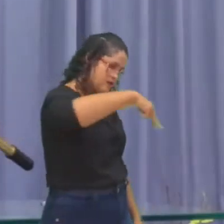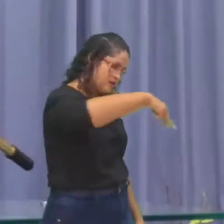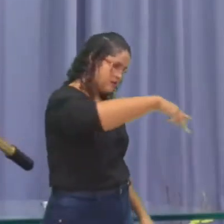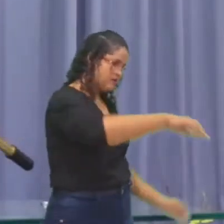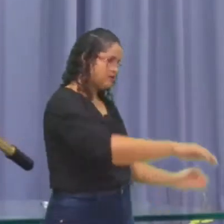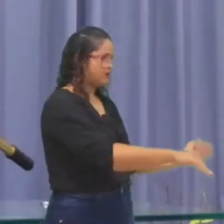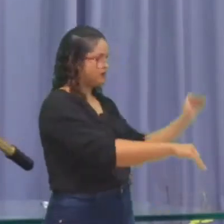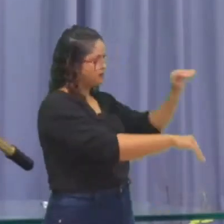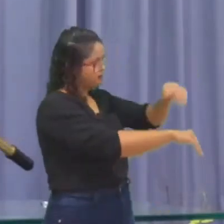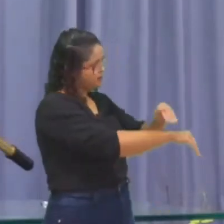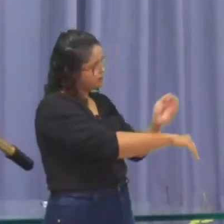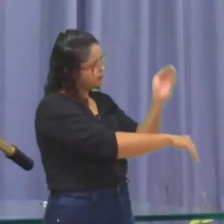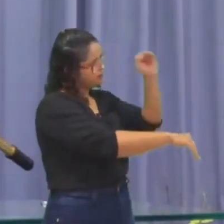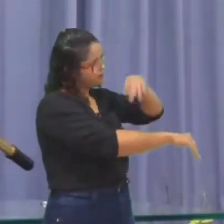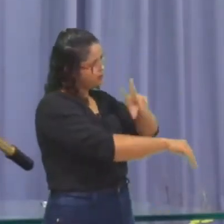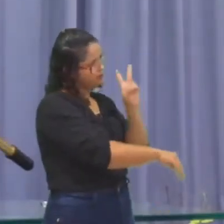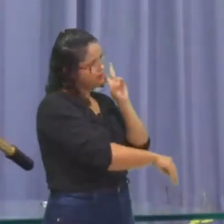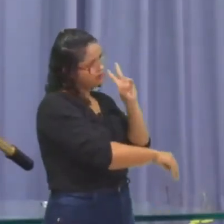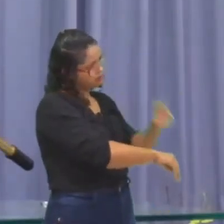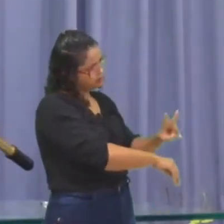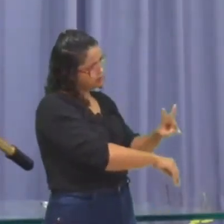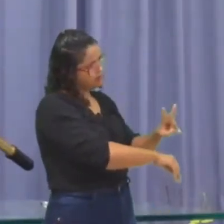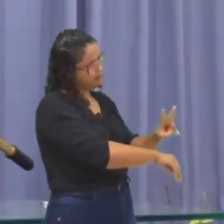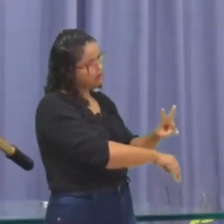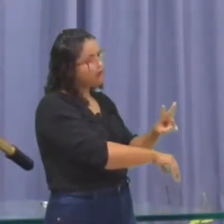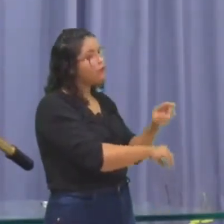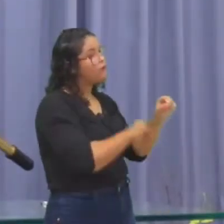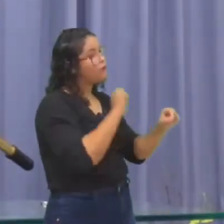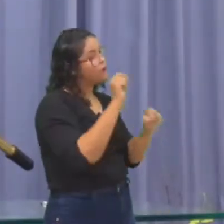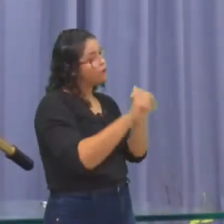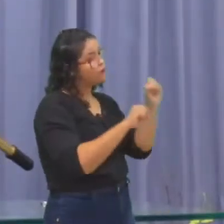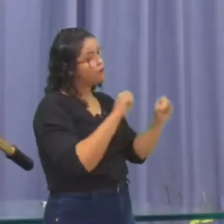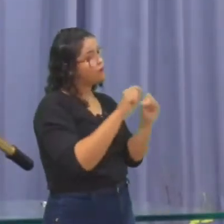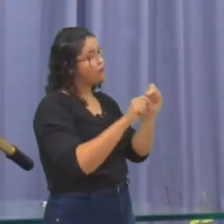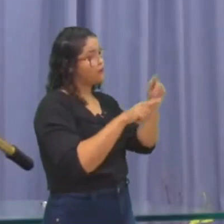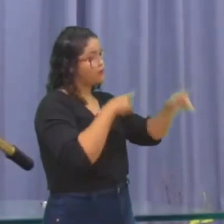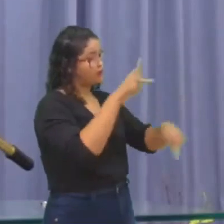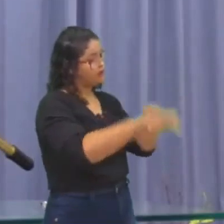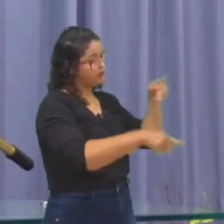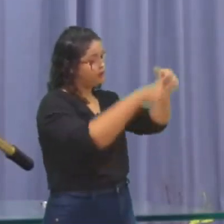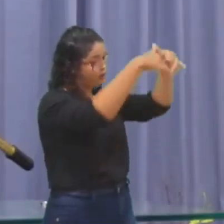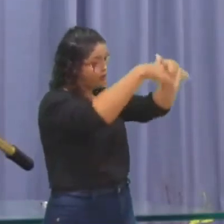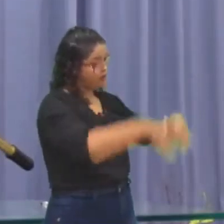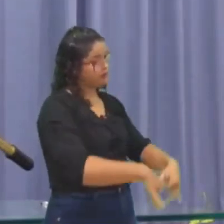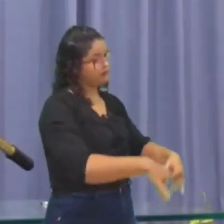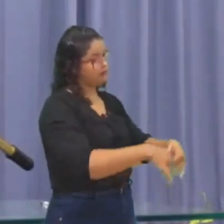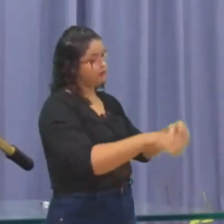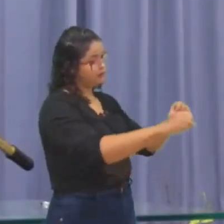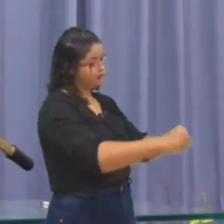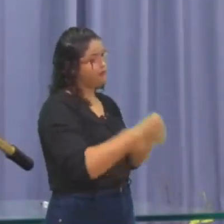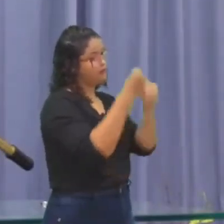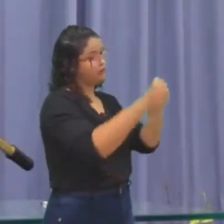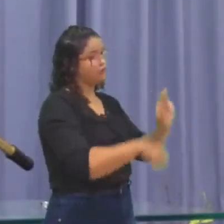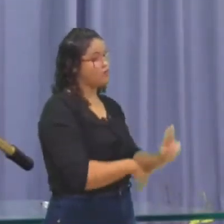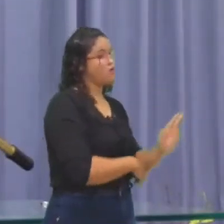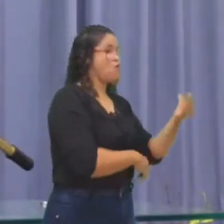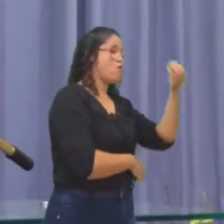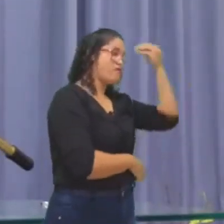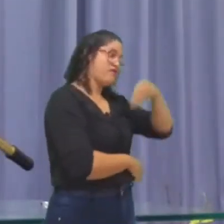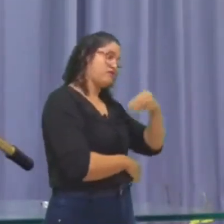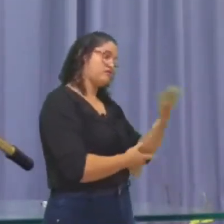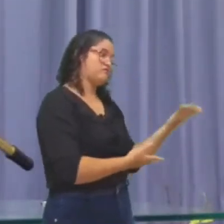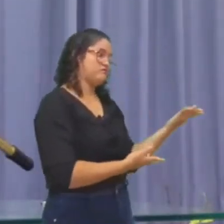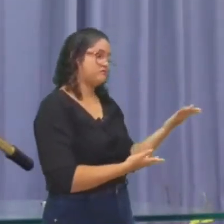montanhas, e vede a terra que tal é, e o povo que nela habita, se é forte ou fraco, se pouco